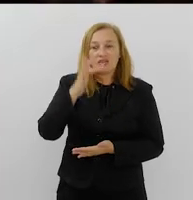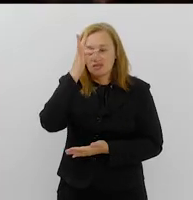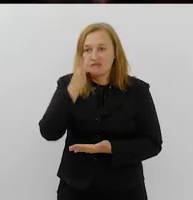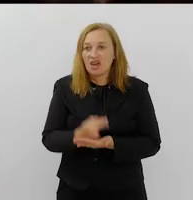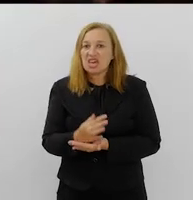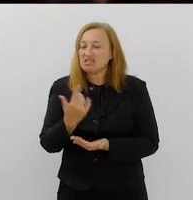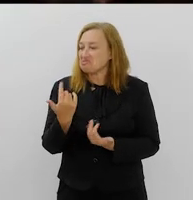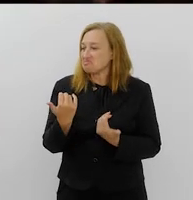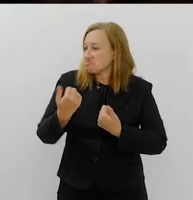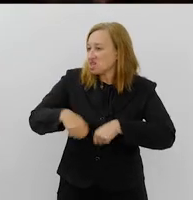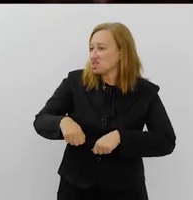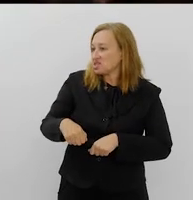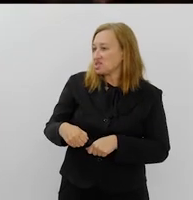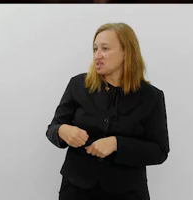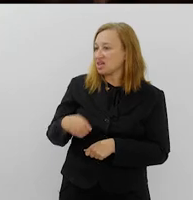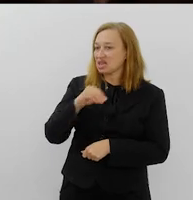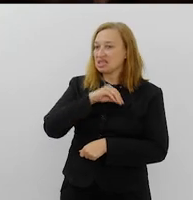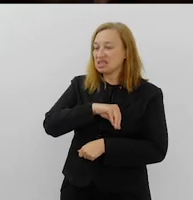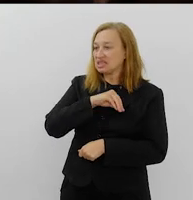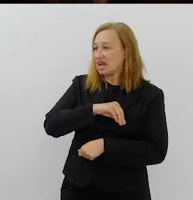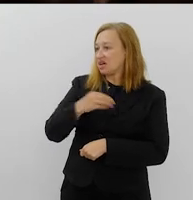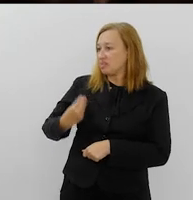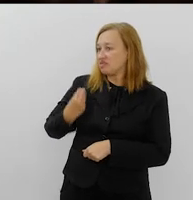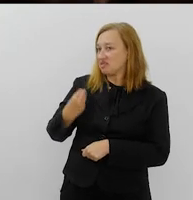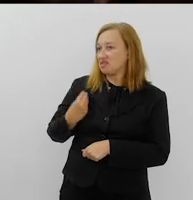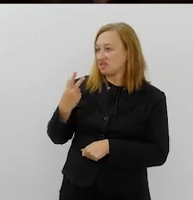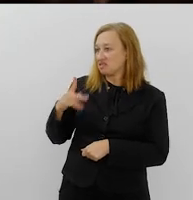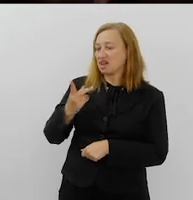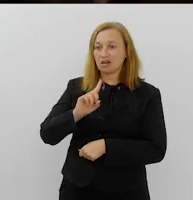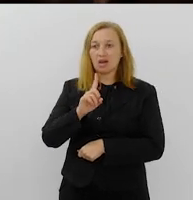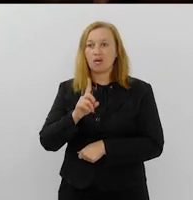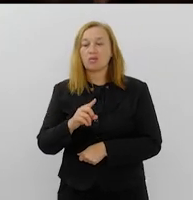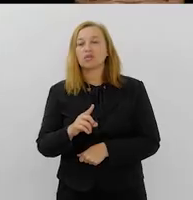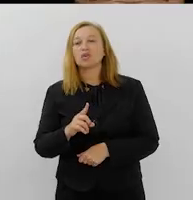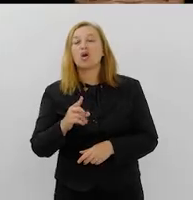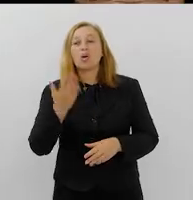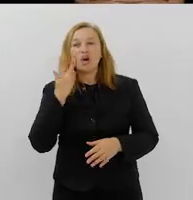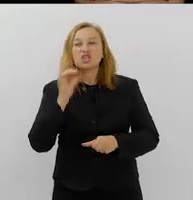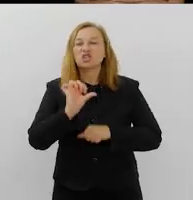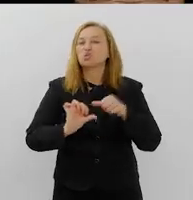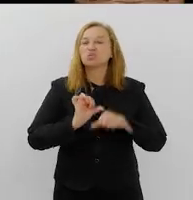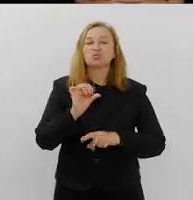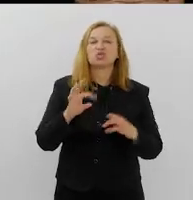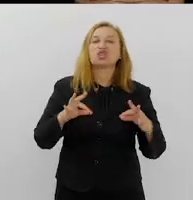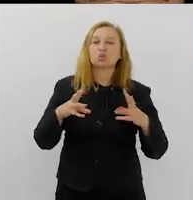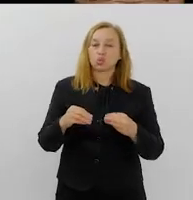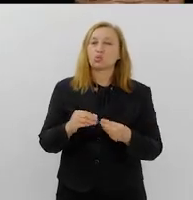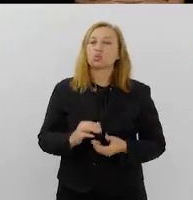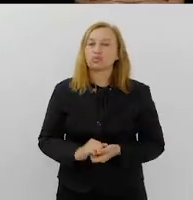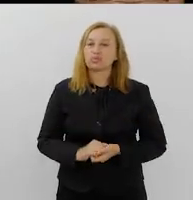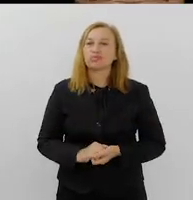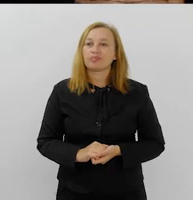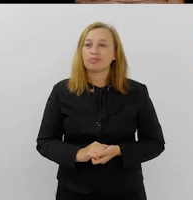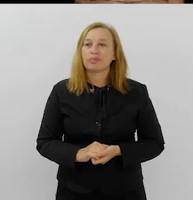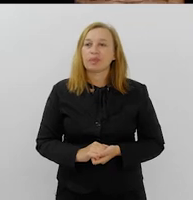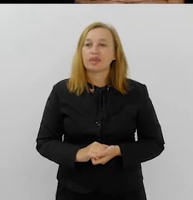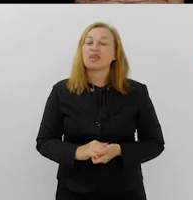fé, e não porque precisa dele para viver. Não. Então, isso eu acho que muda o